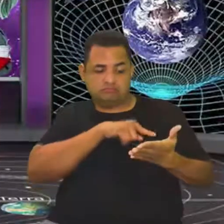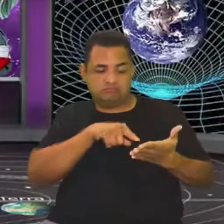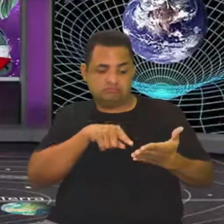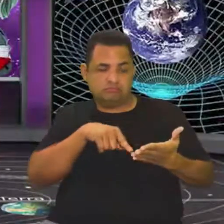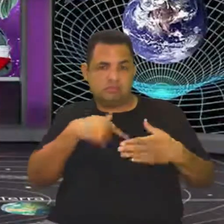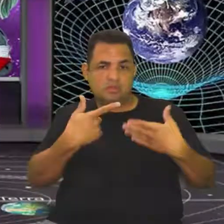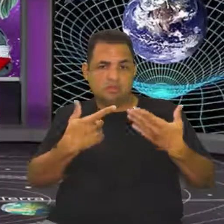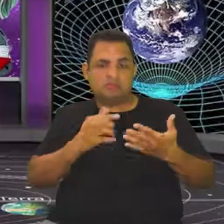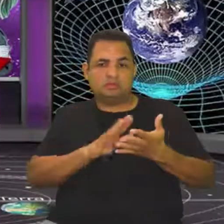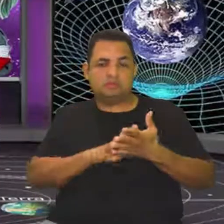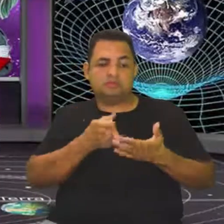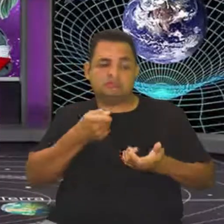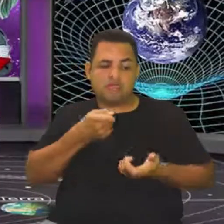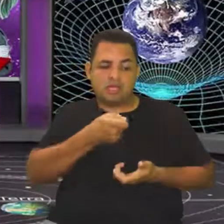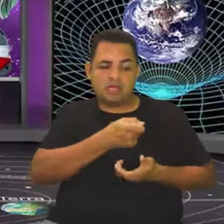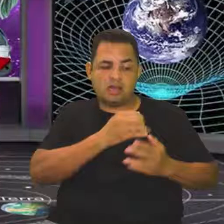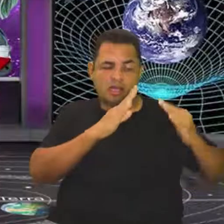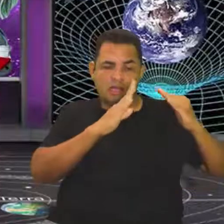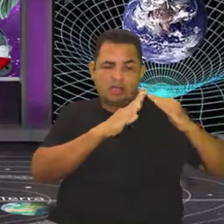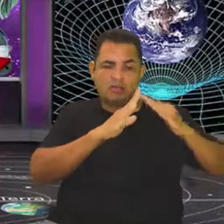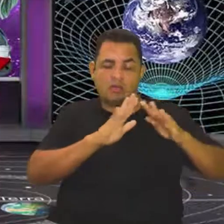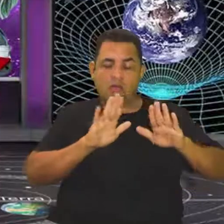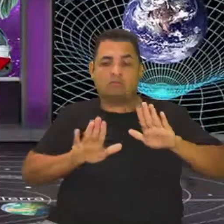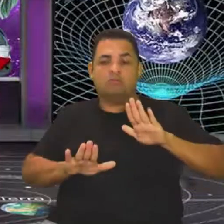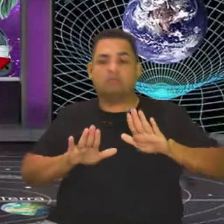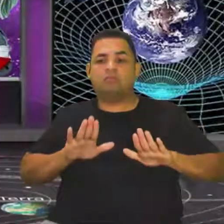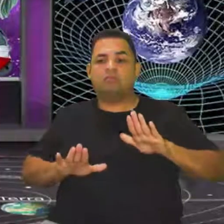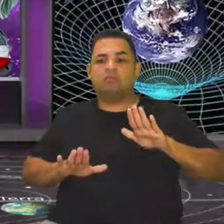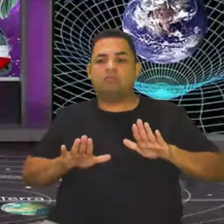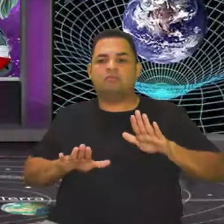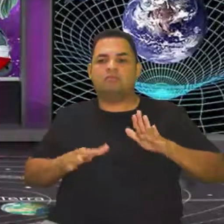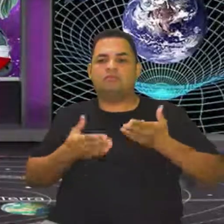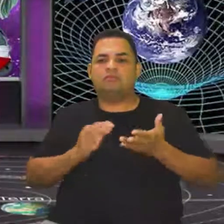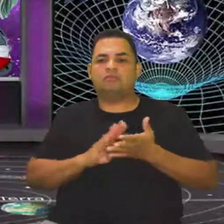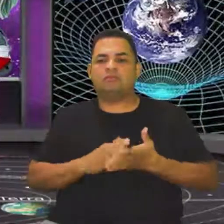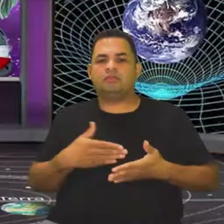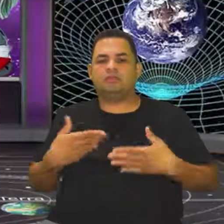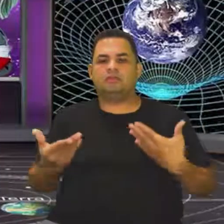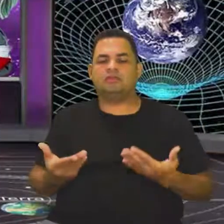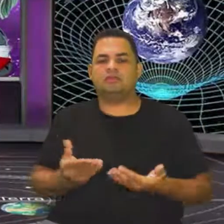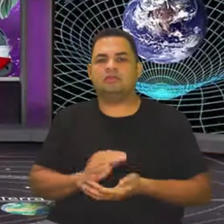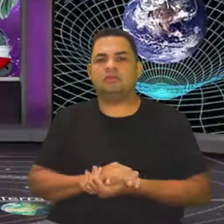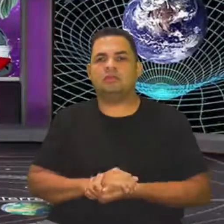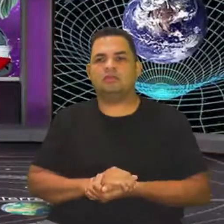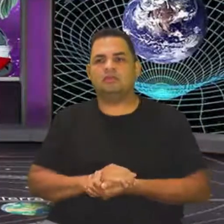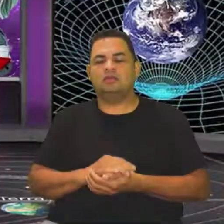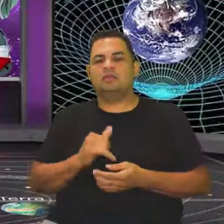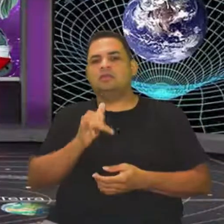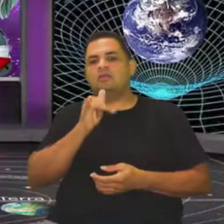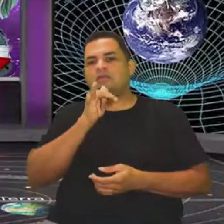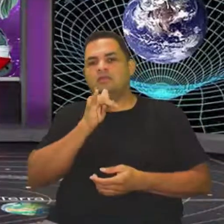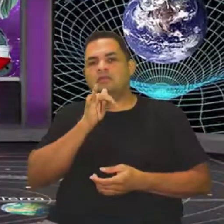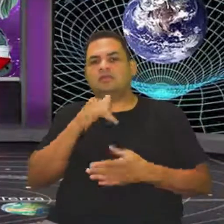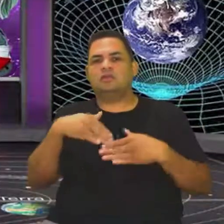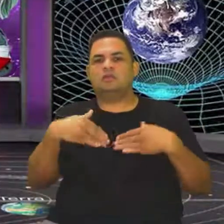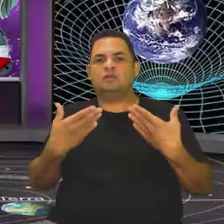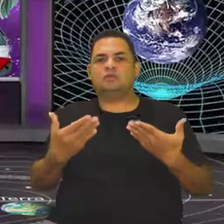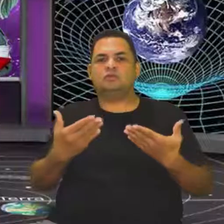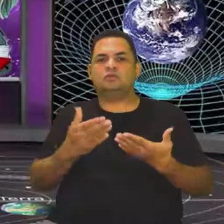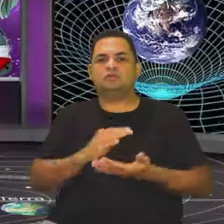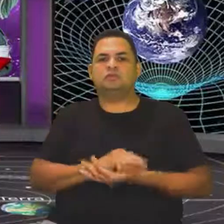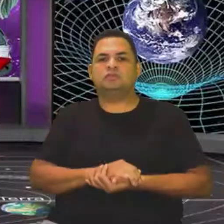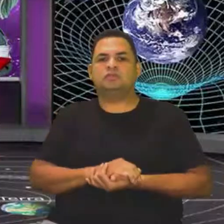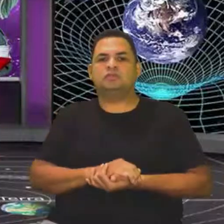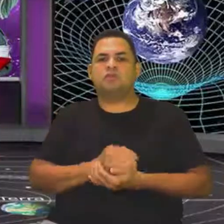Quando você vai instalar na sua casa, tem que ter muito cuidado com essas instalações, né? Por exemplo, uma vez eu comprei